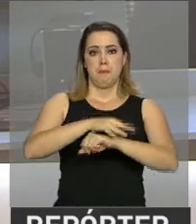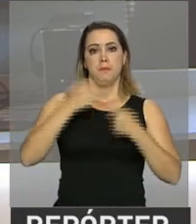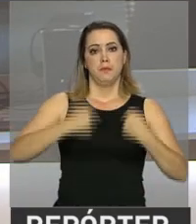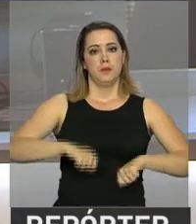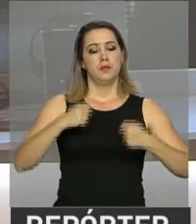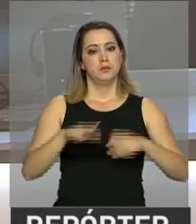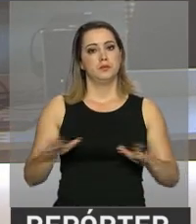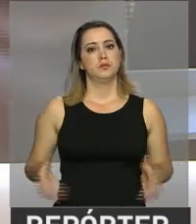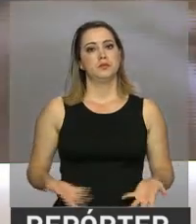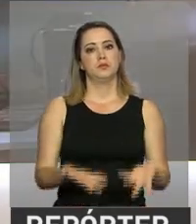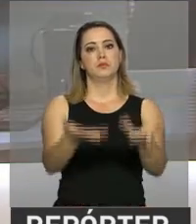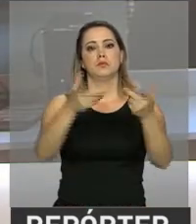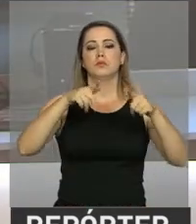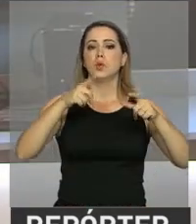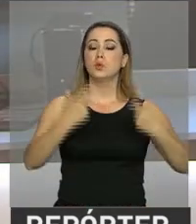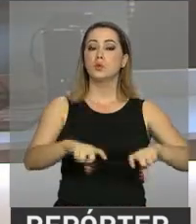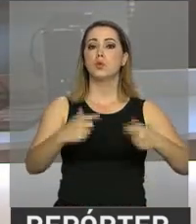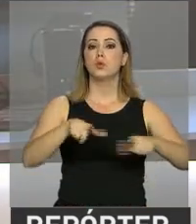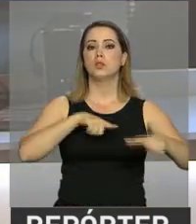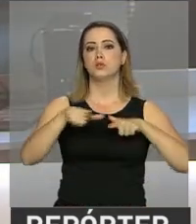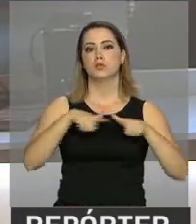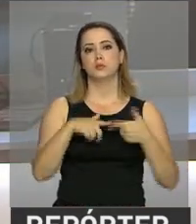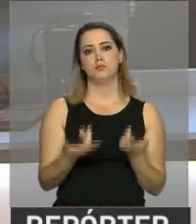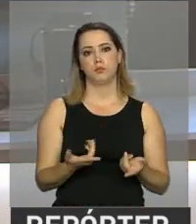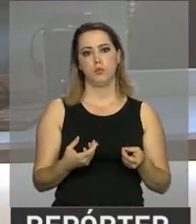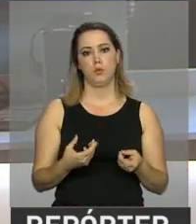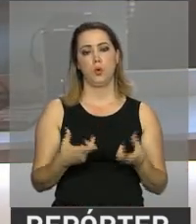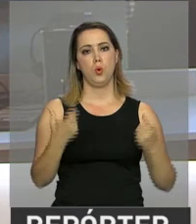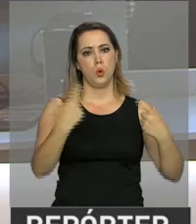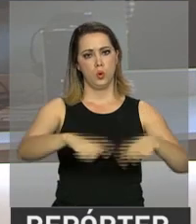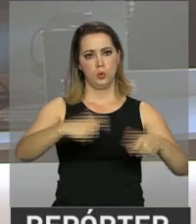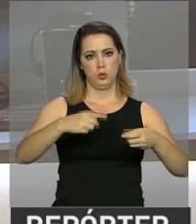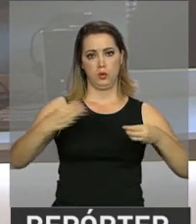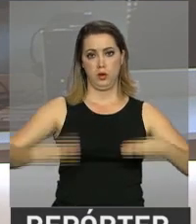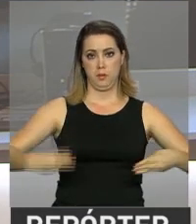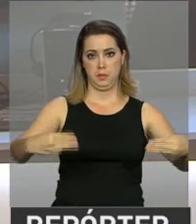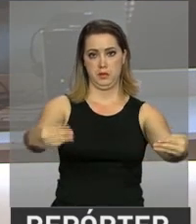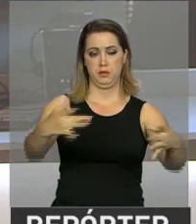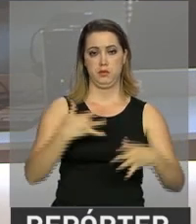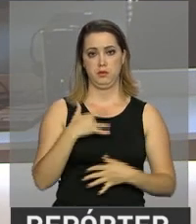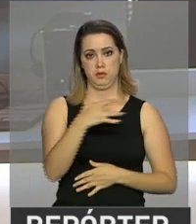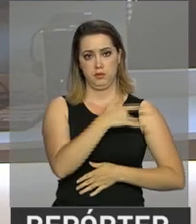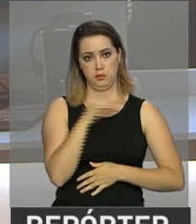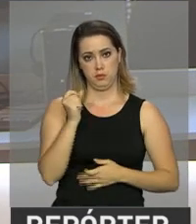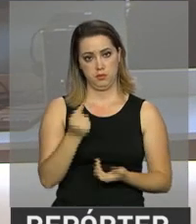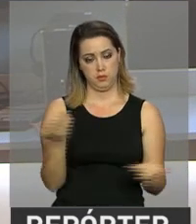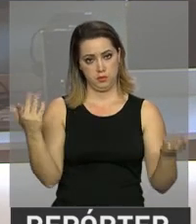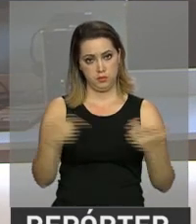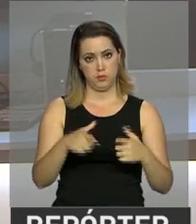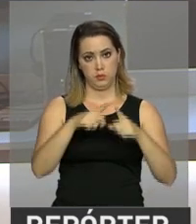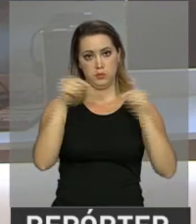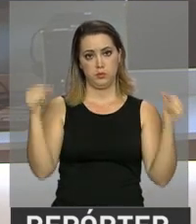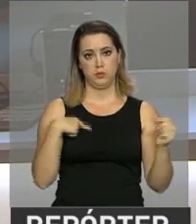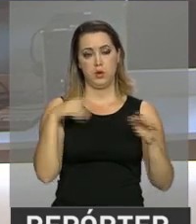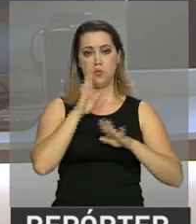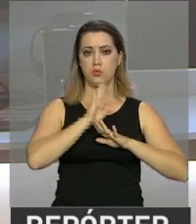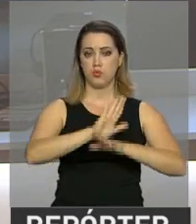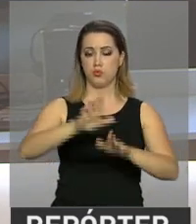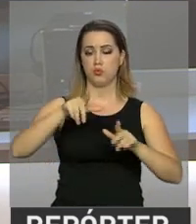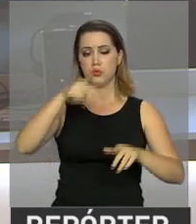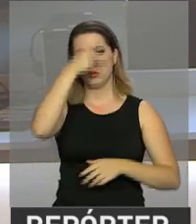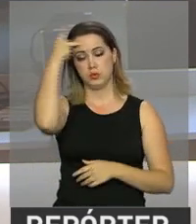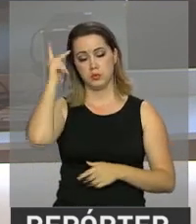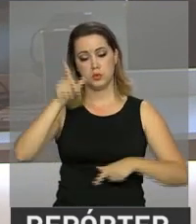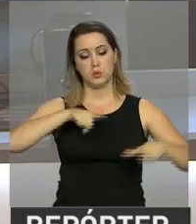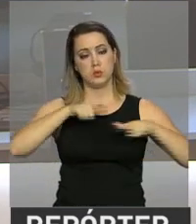uma mobilização também nos locais de trabalho. O edifício sede do Ministério da Saúde em Brasília contou com o apoio dos servidores no combate